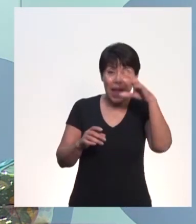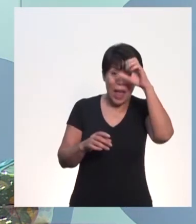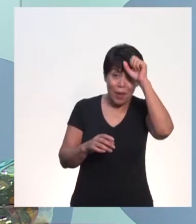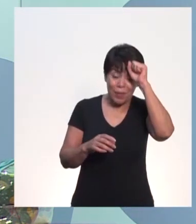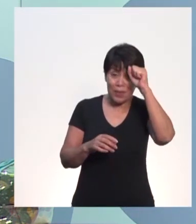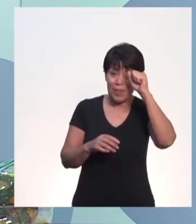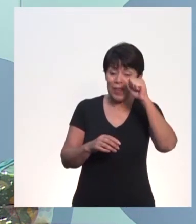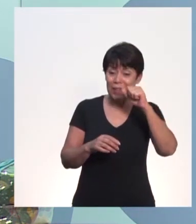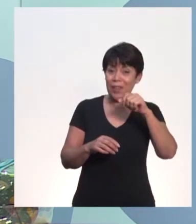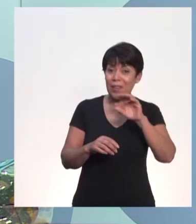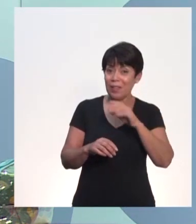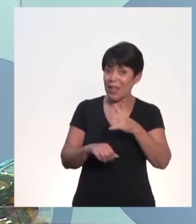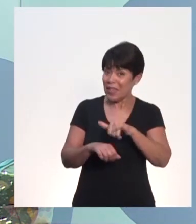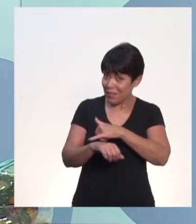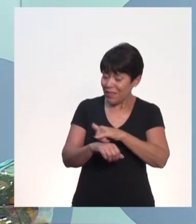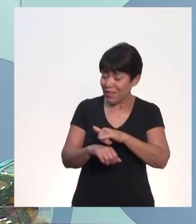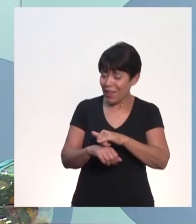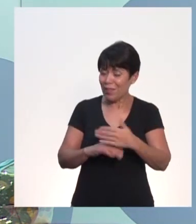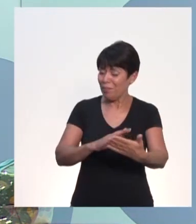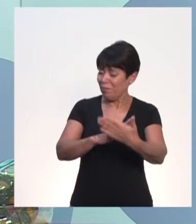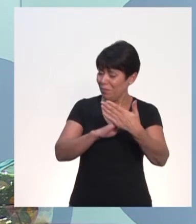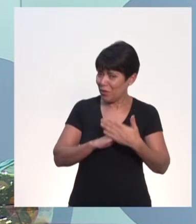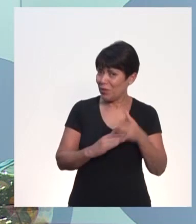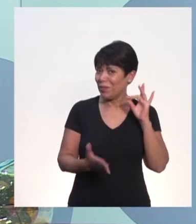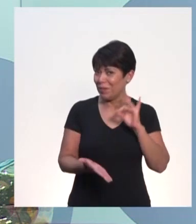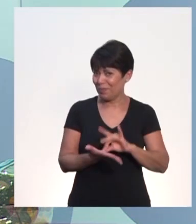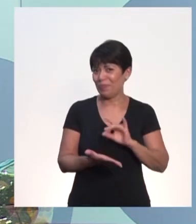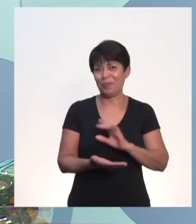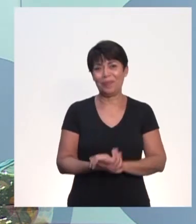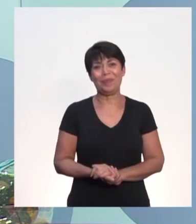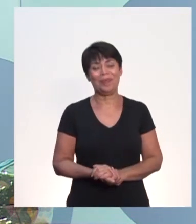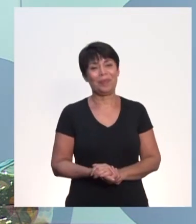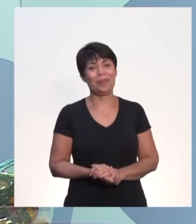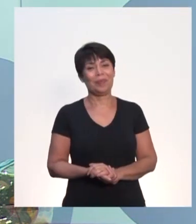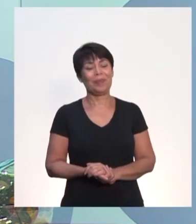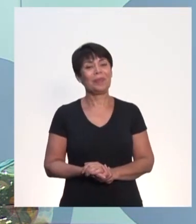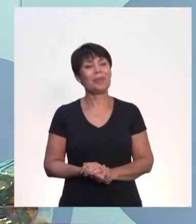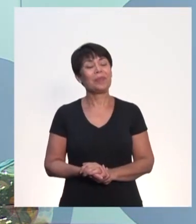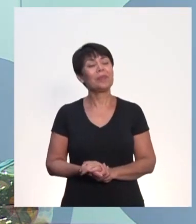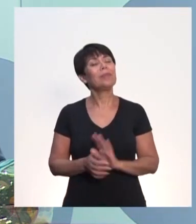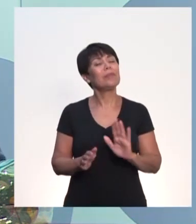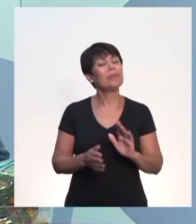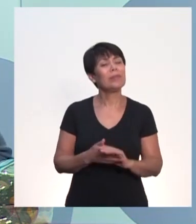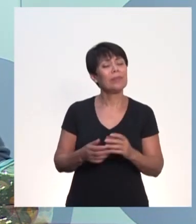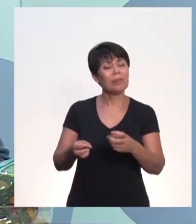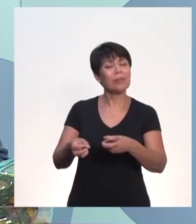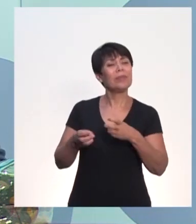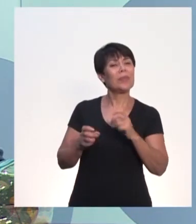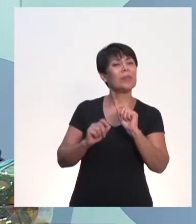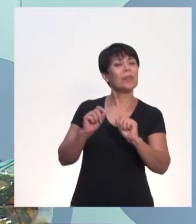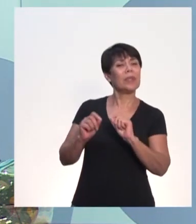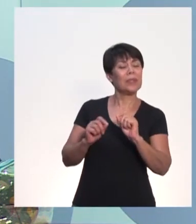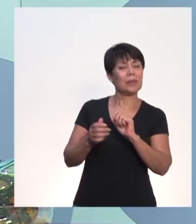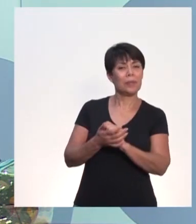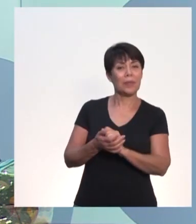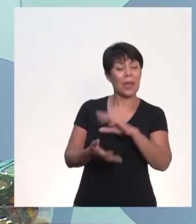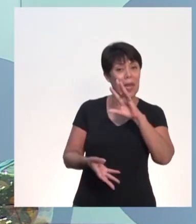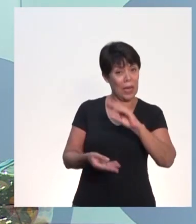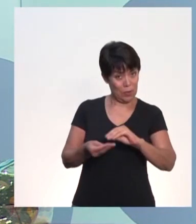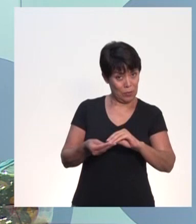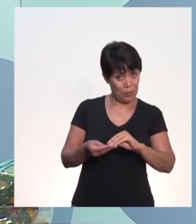ajudou e muito. Bom, aqui a gente consegue observar, né, que